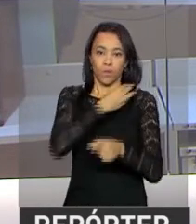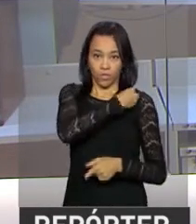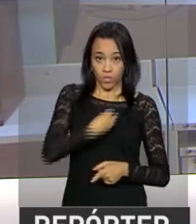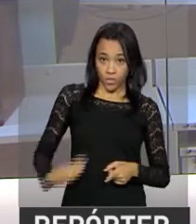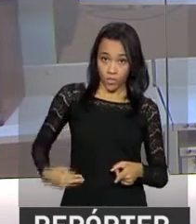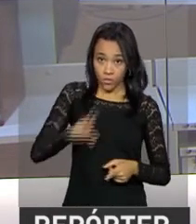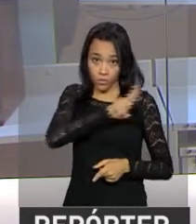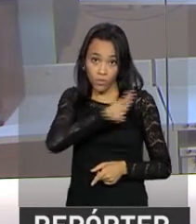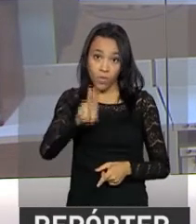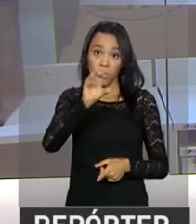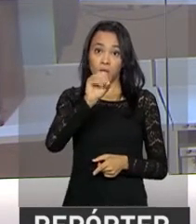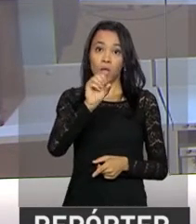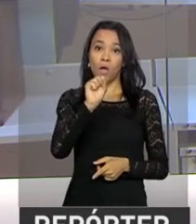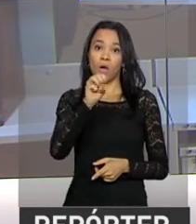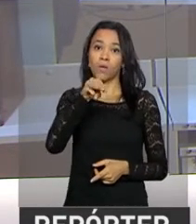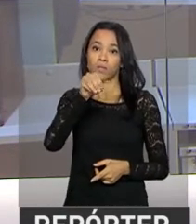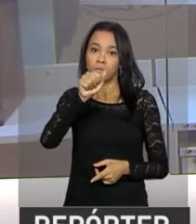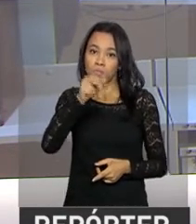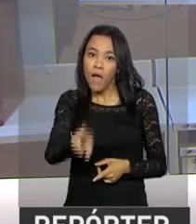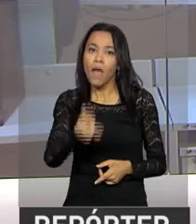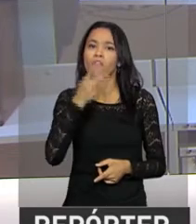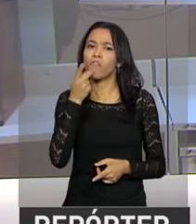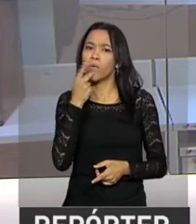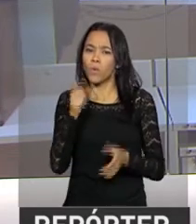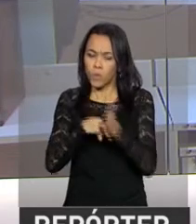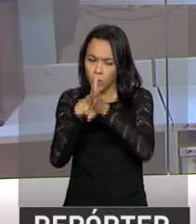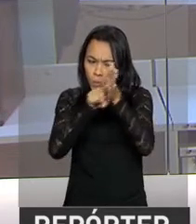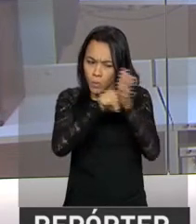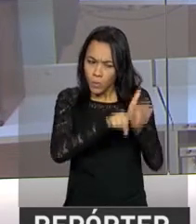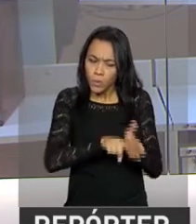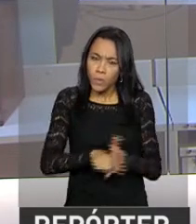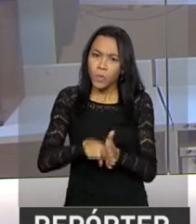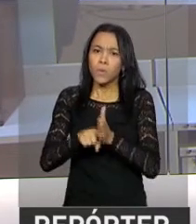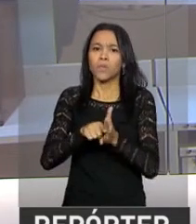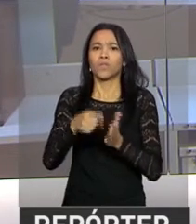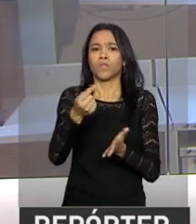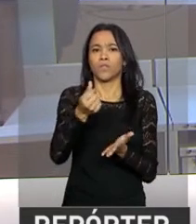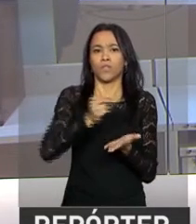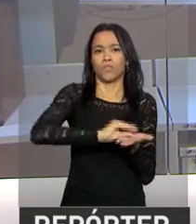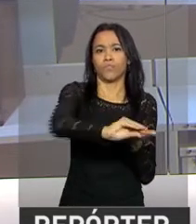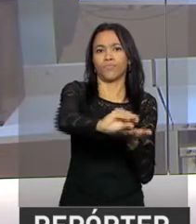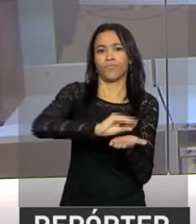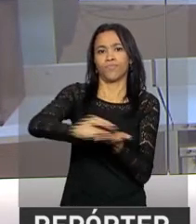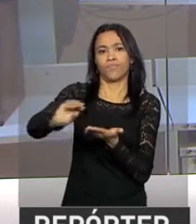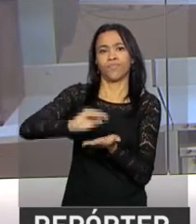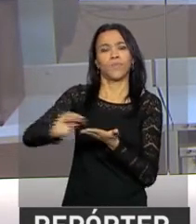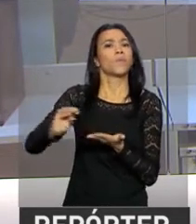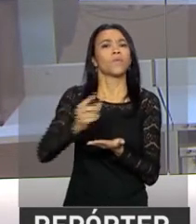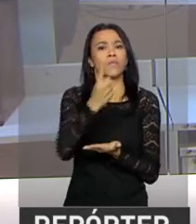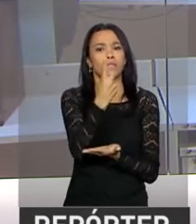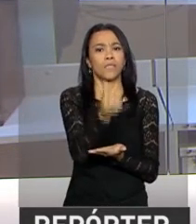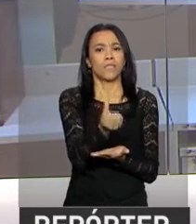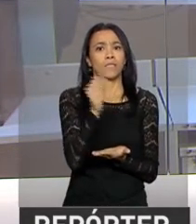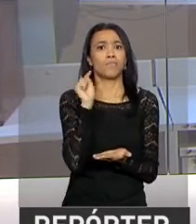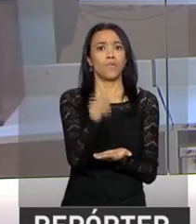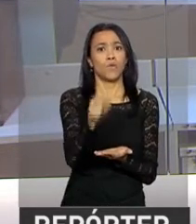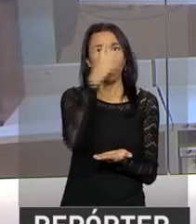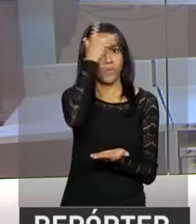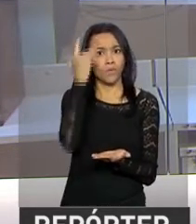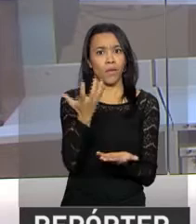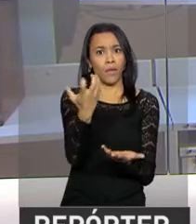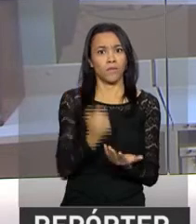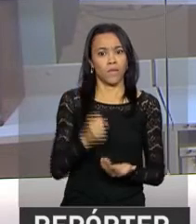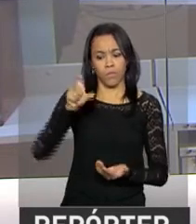falou ainda sobre o monitoramento identificou doações para campanhas eleitorais feitas por cerca de 16 mil pessoas que